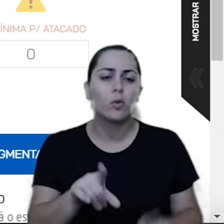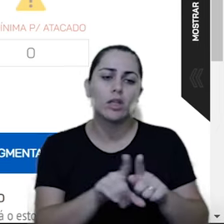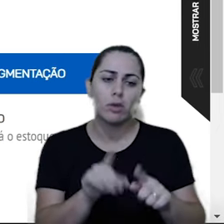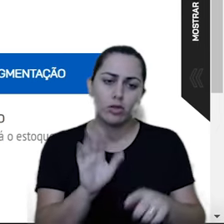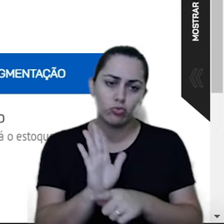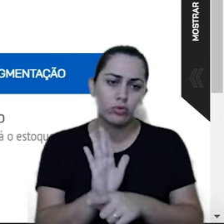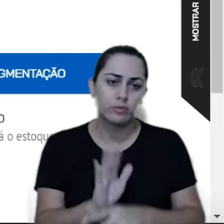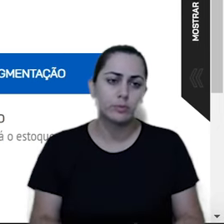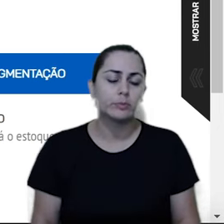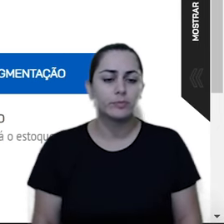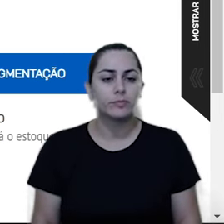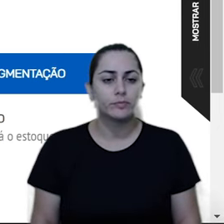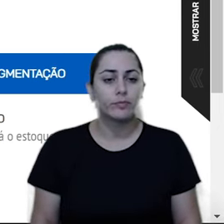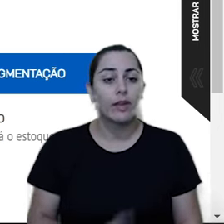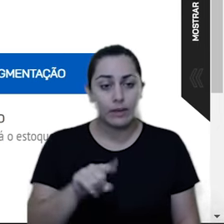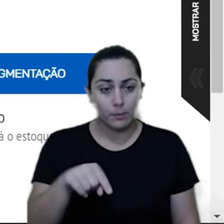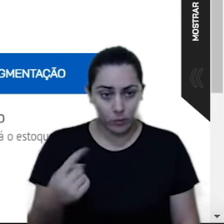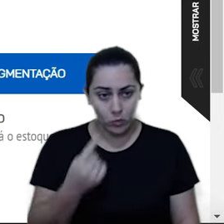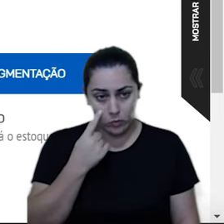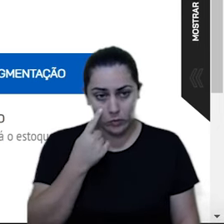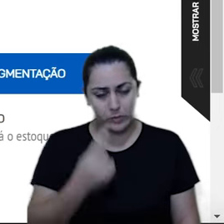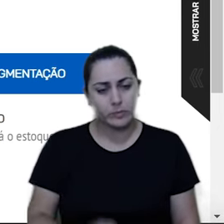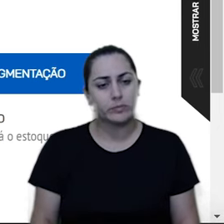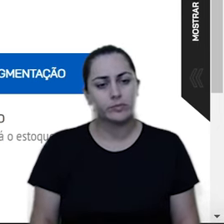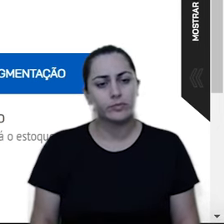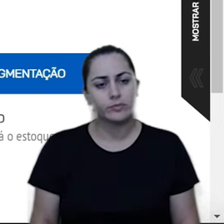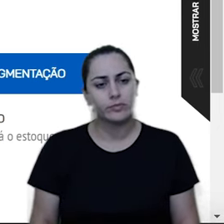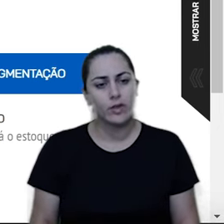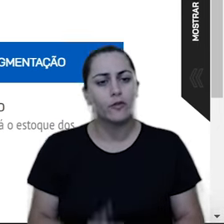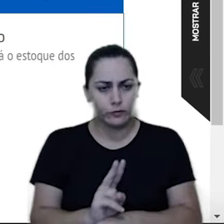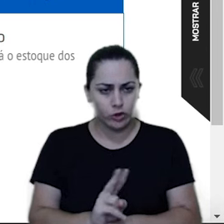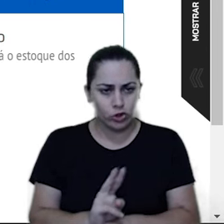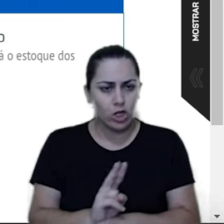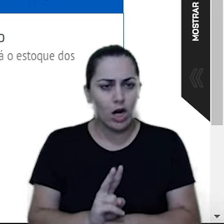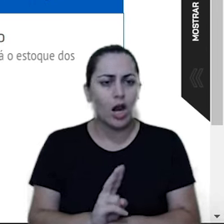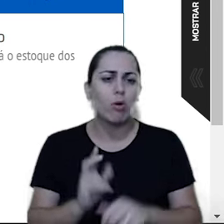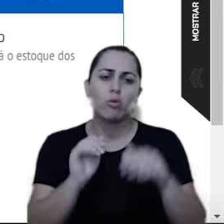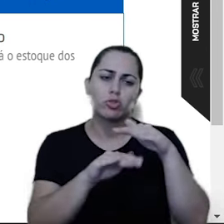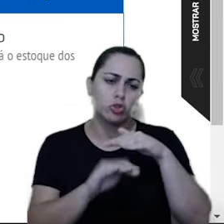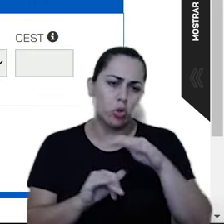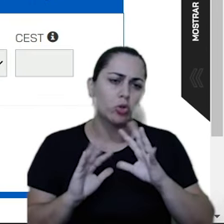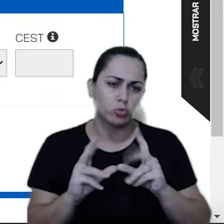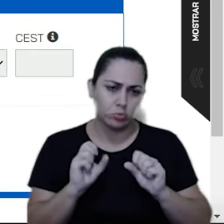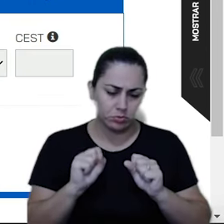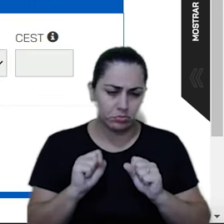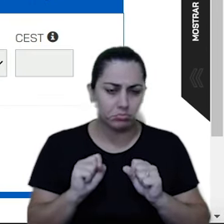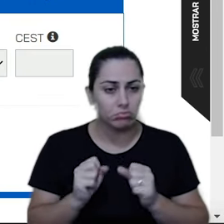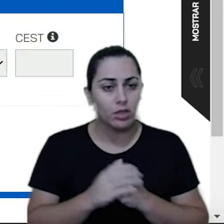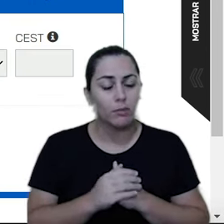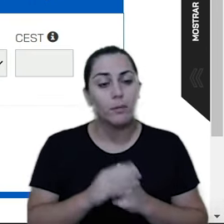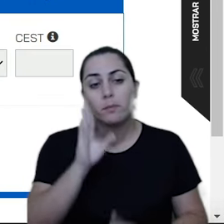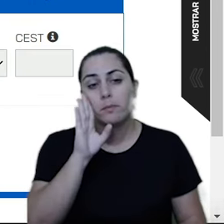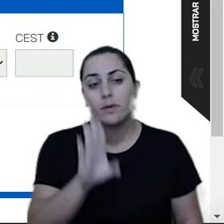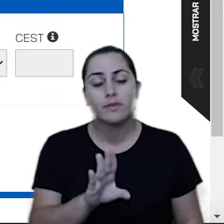ele ajuda legal venho aqui depois ó fiscal posso estoque posso tudo isso aqui mas o